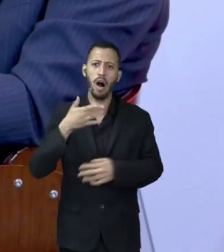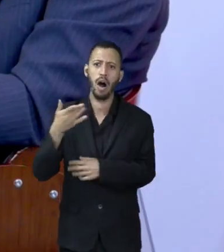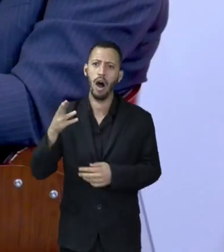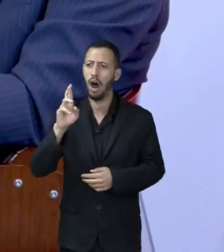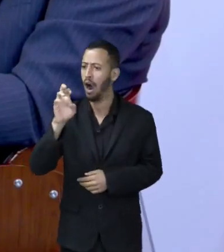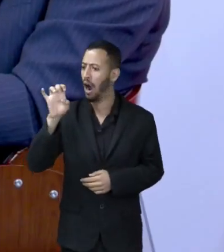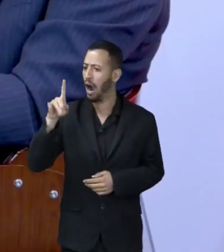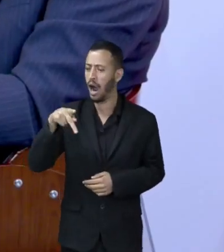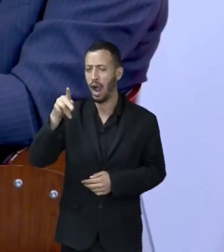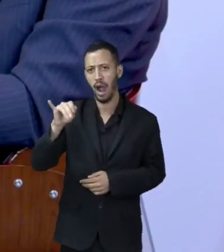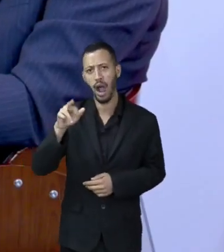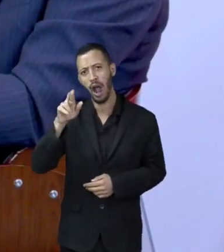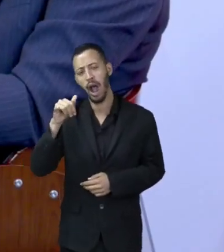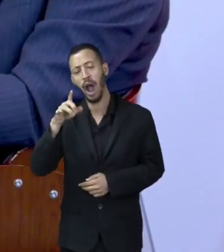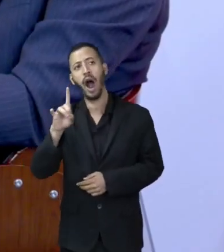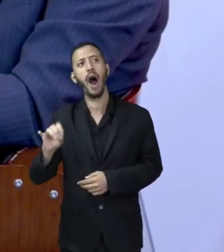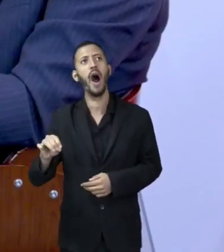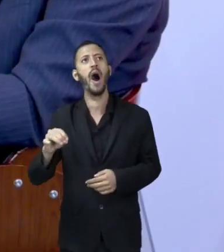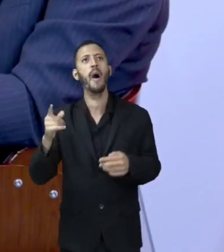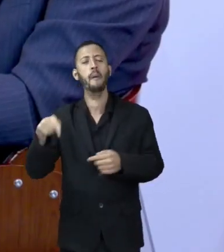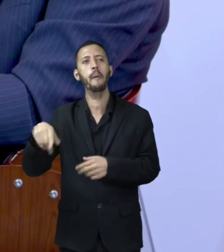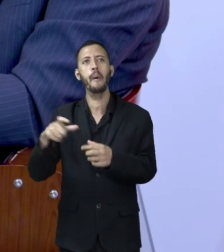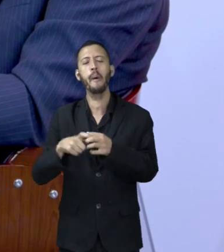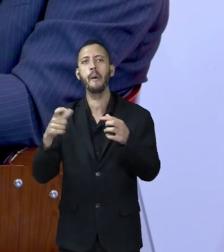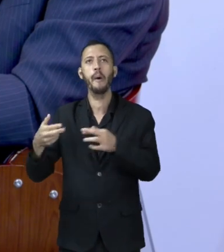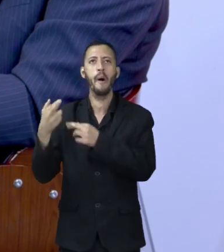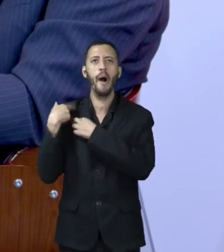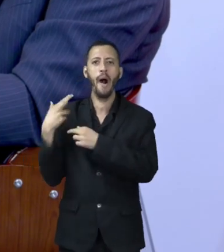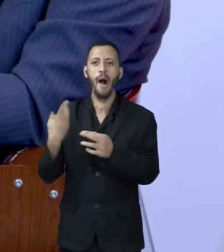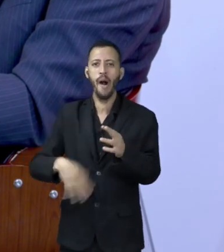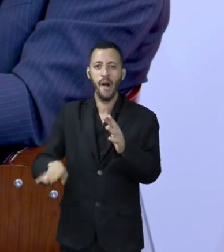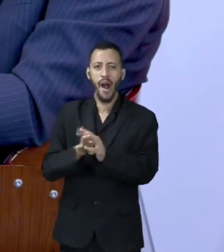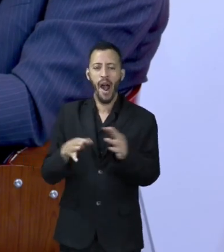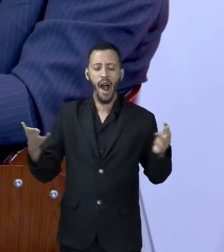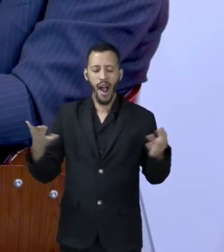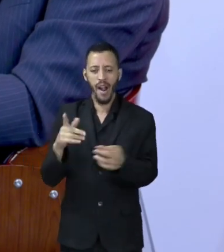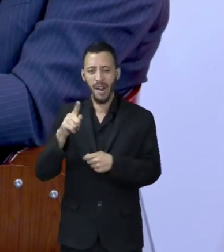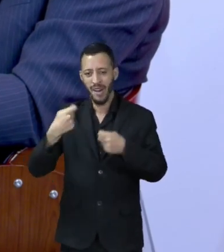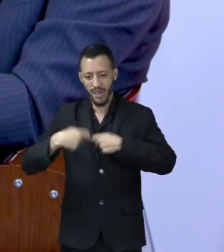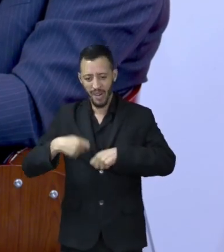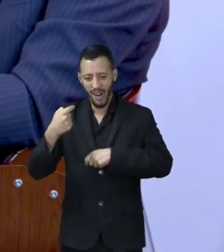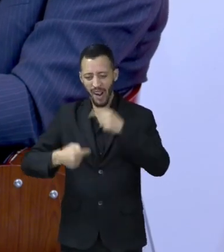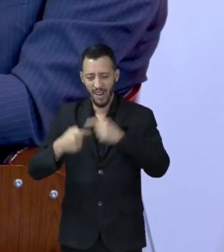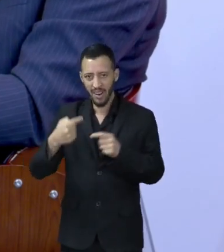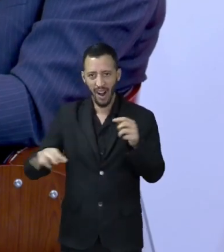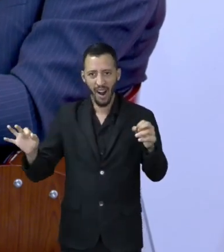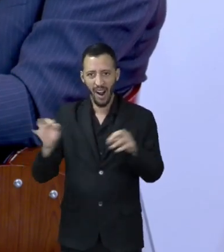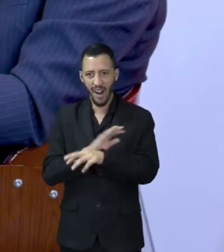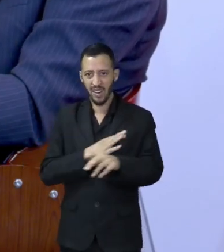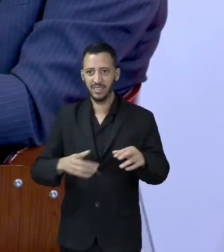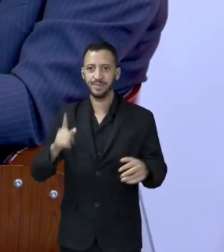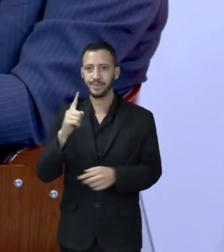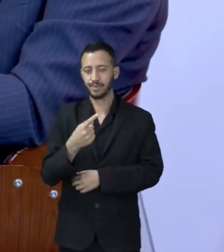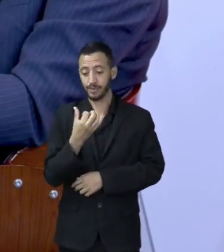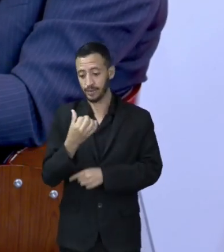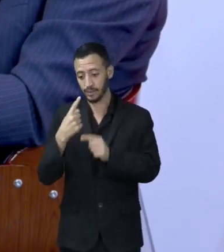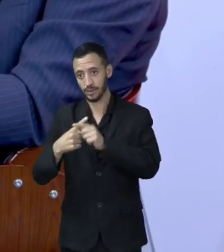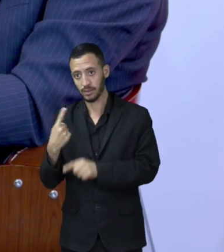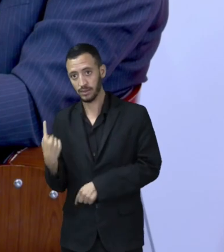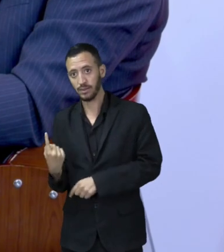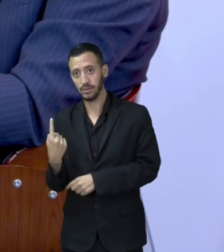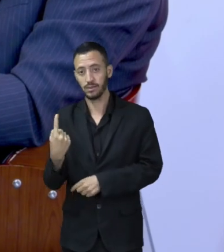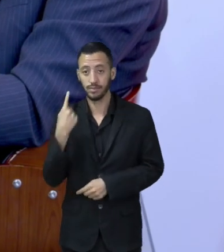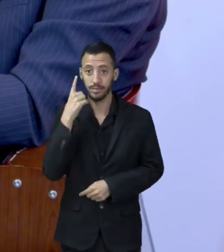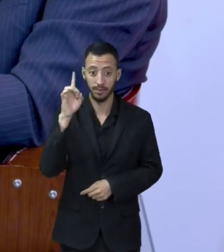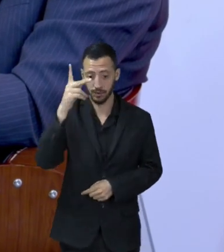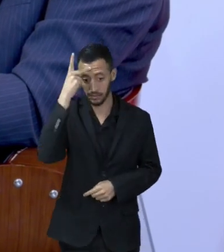Hilton foi a grande responsável, foi a pessoa que trouxe de volta a tão necessária discussão do fim da escala 6x1, que obviamente não